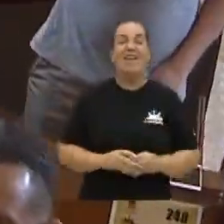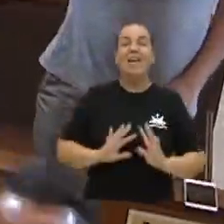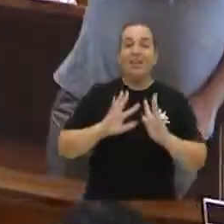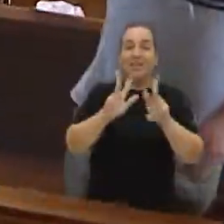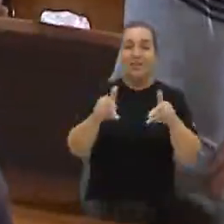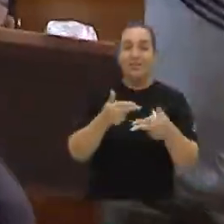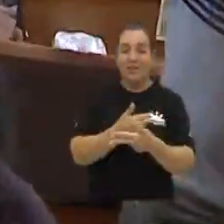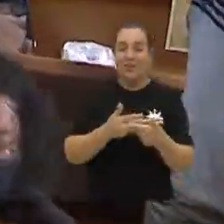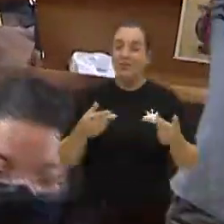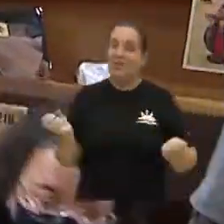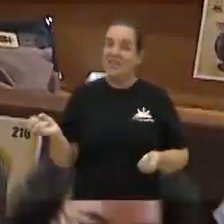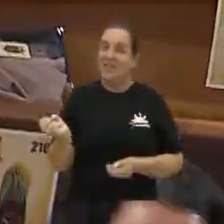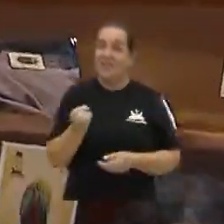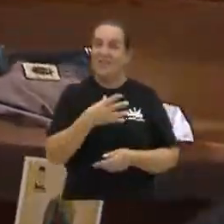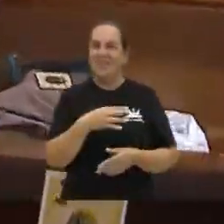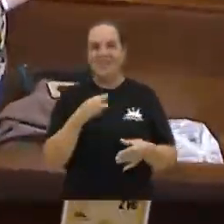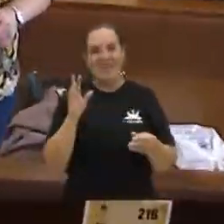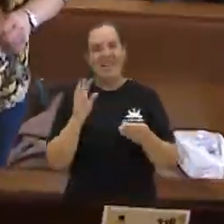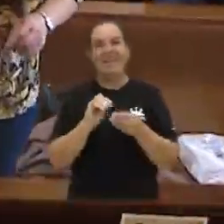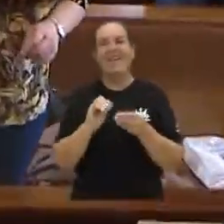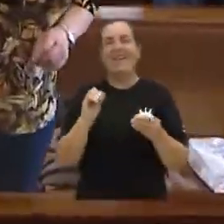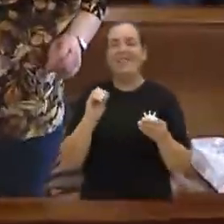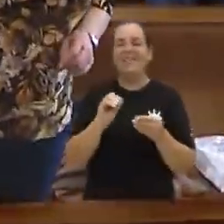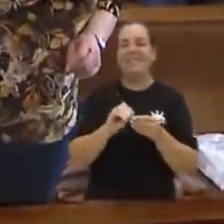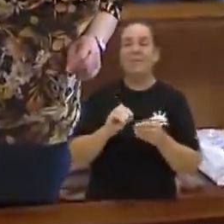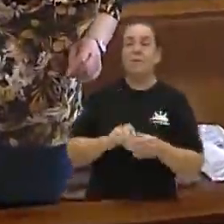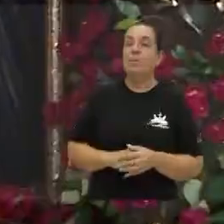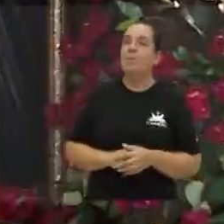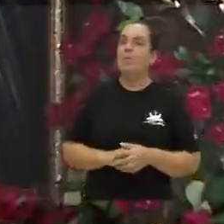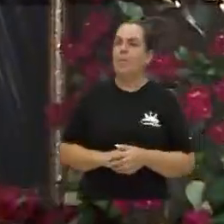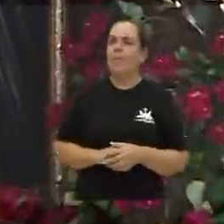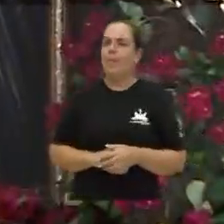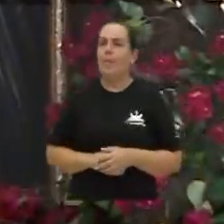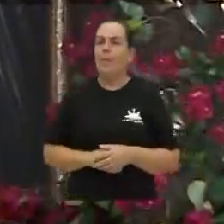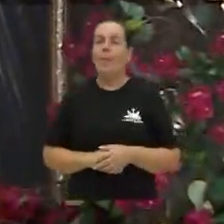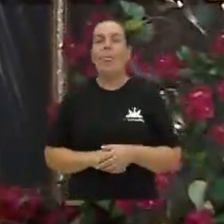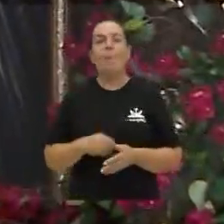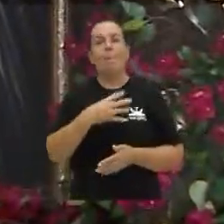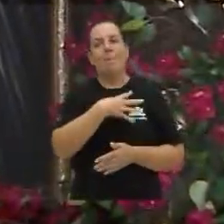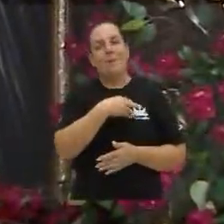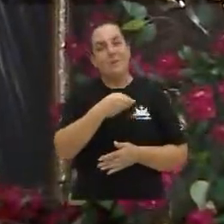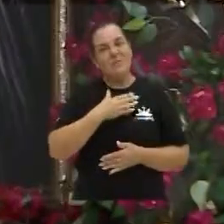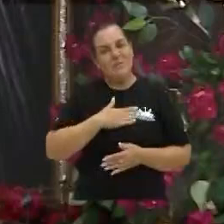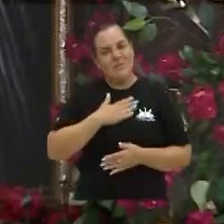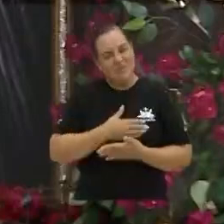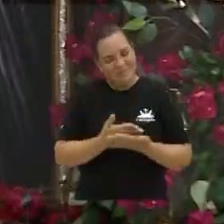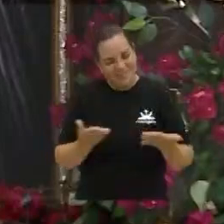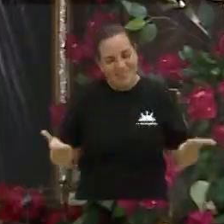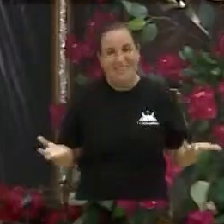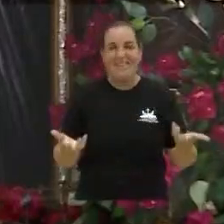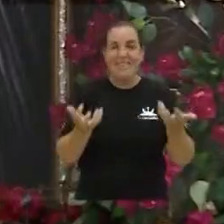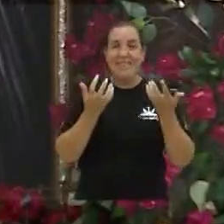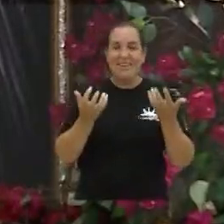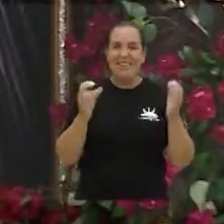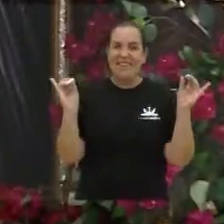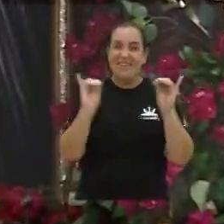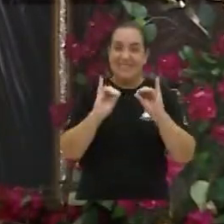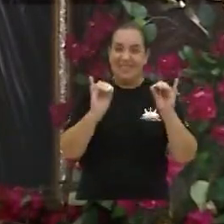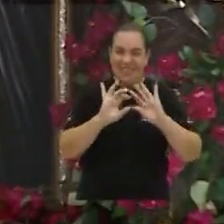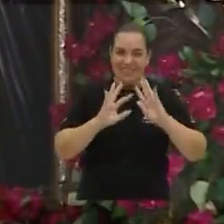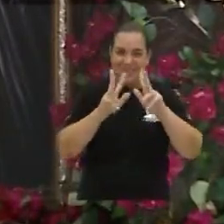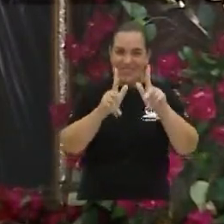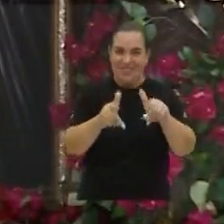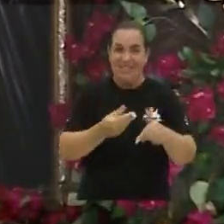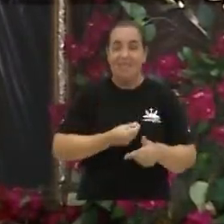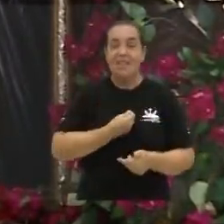coisas, que faço nova todas as coisas. Filhos queridos, eu quero saudar a você que está